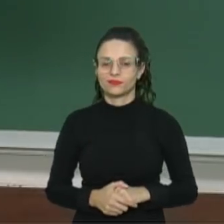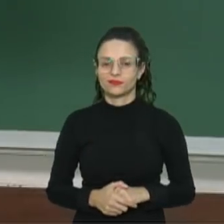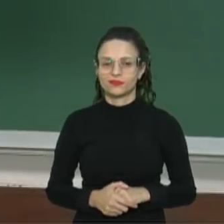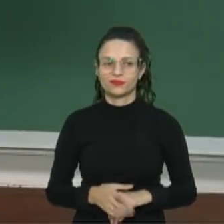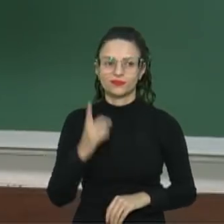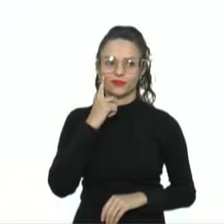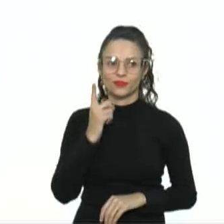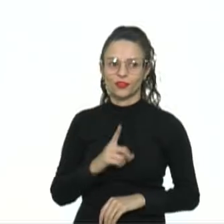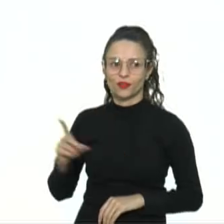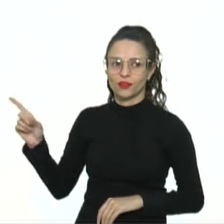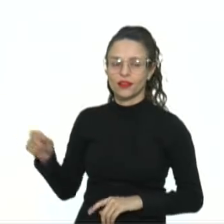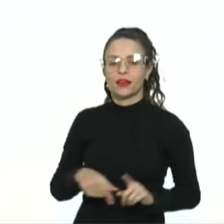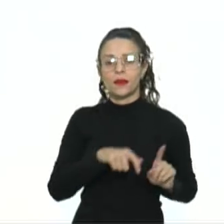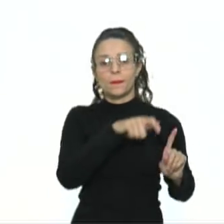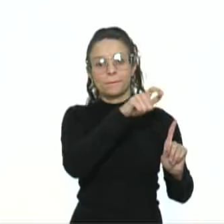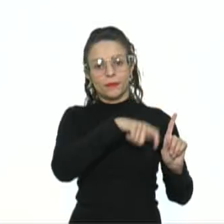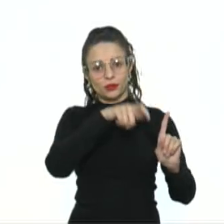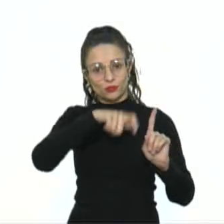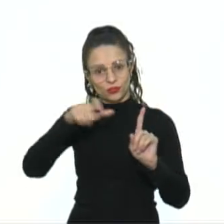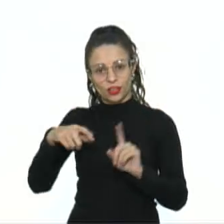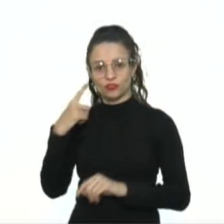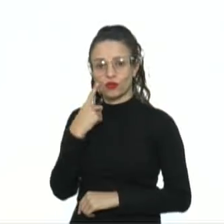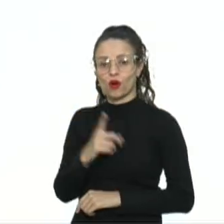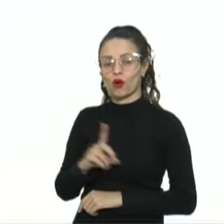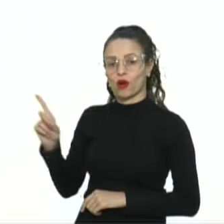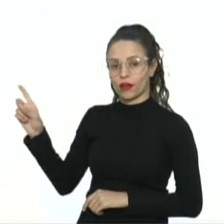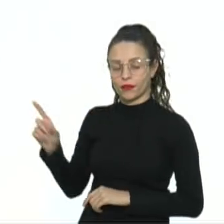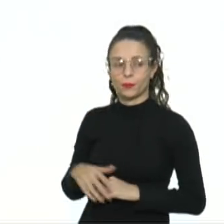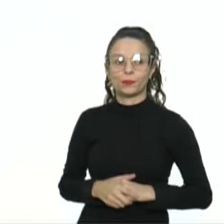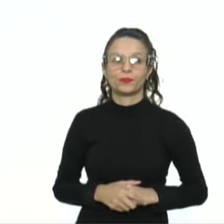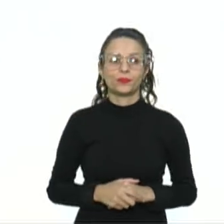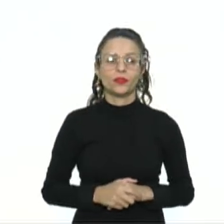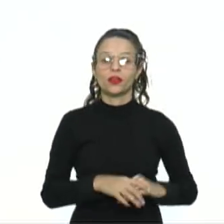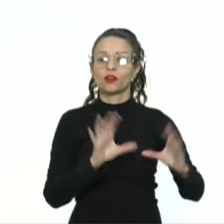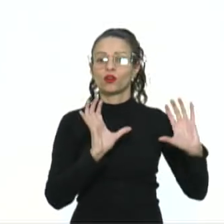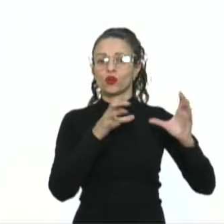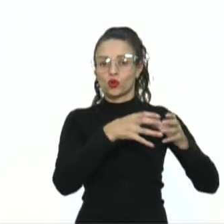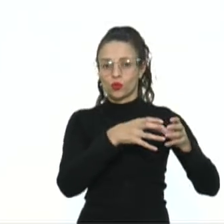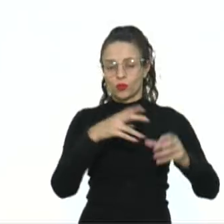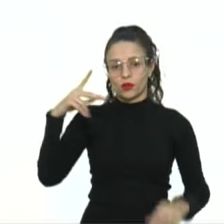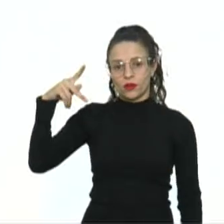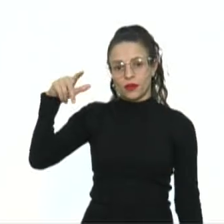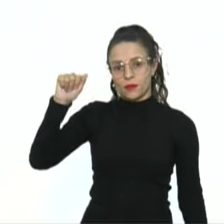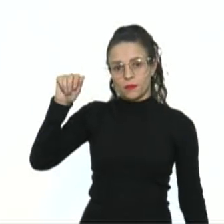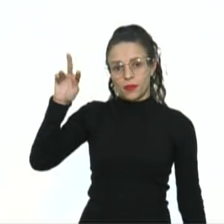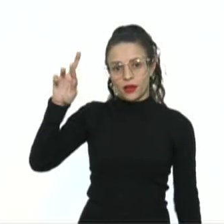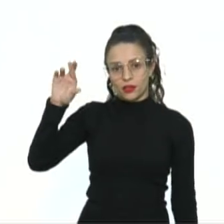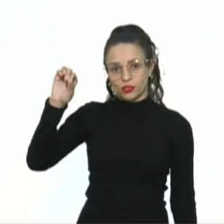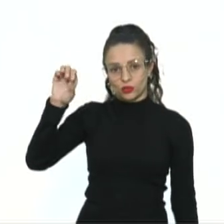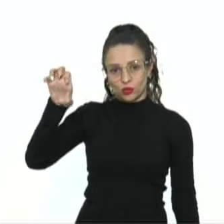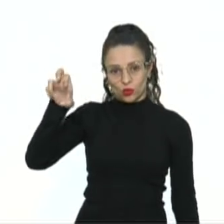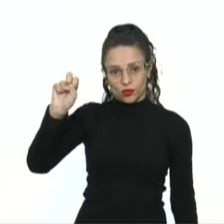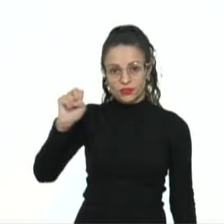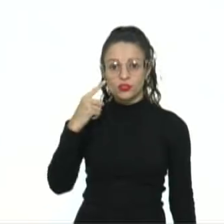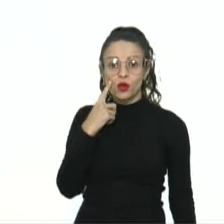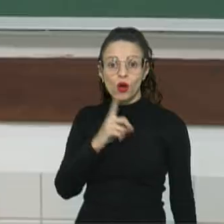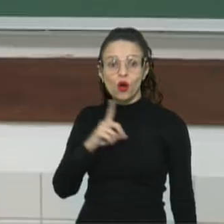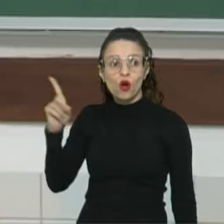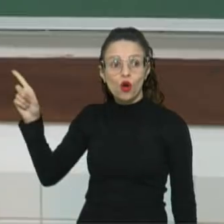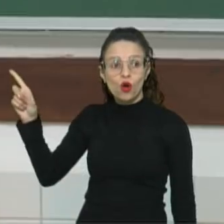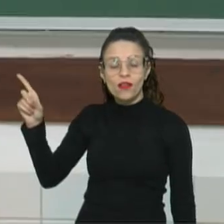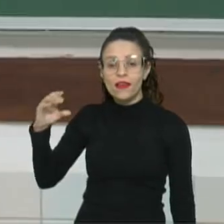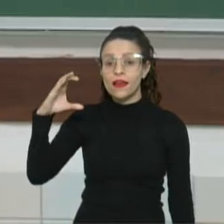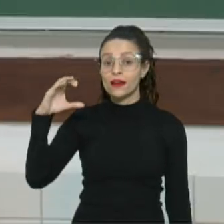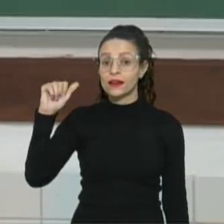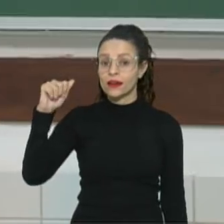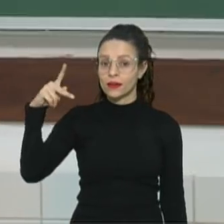Olha aqui, as personagens da comédia dell'arte, né? Que a prof falou aqui para vocês. Os patrões, capitão